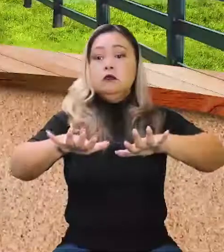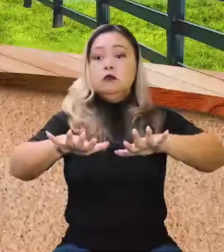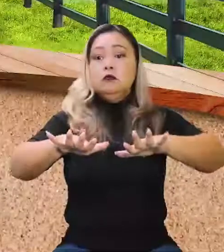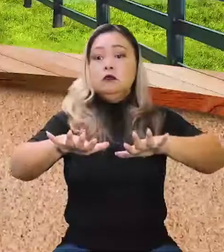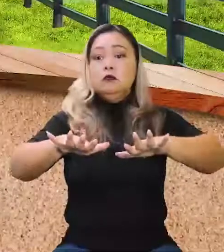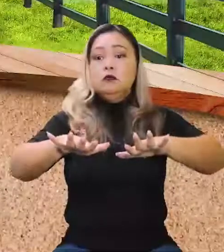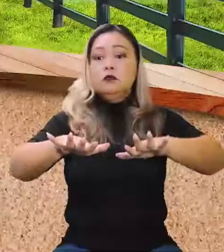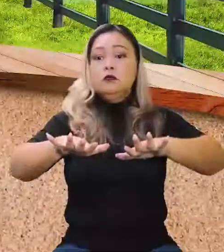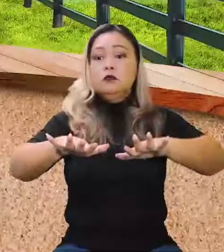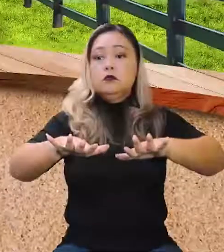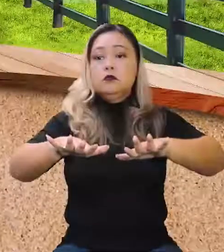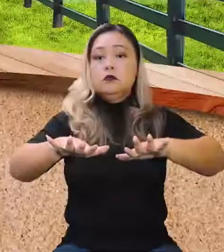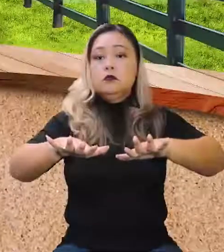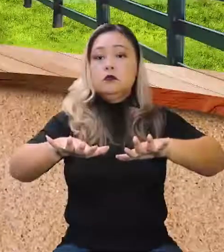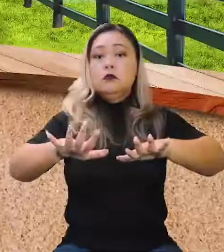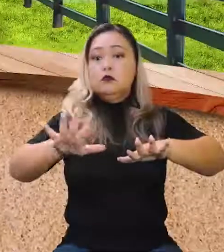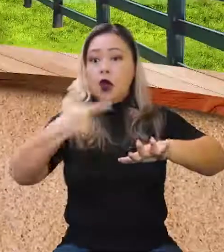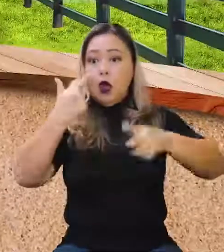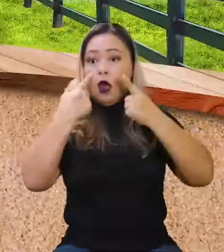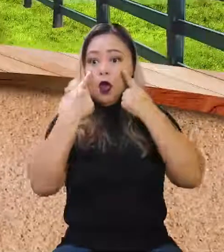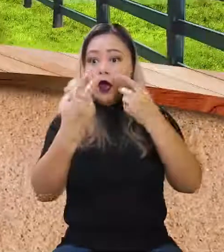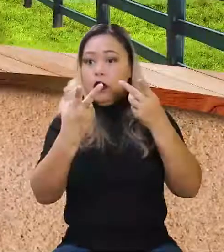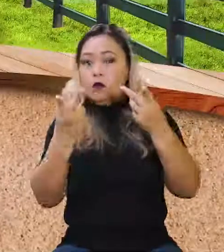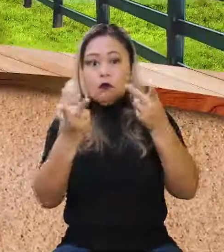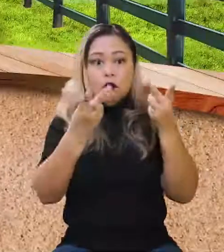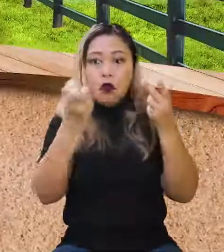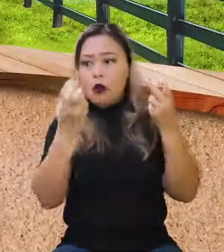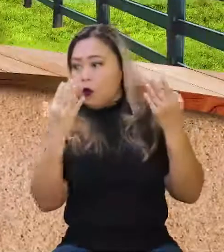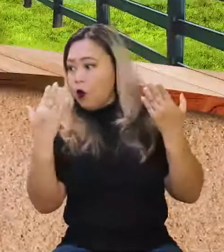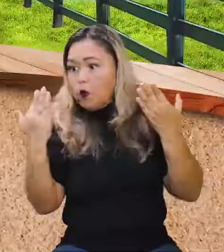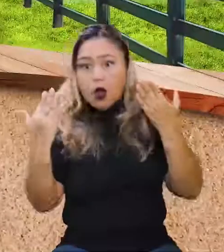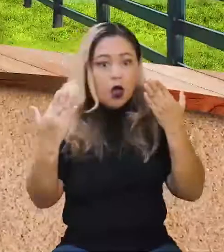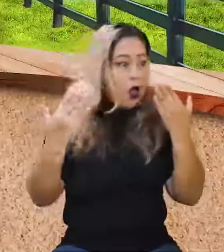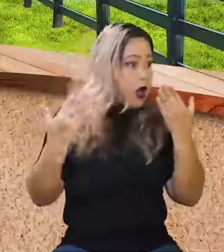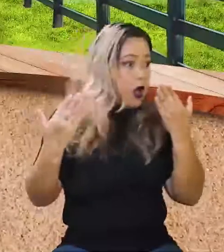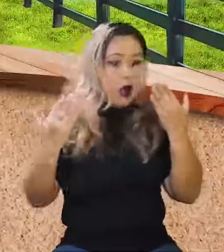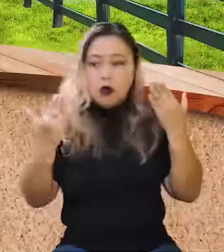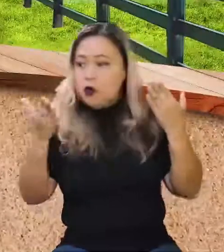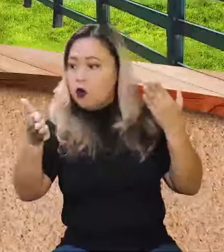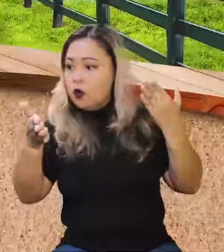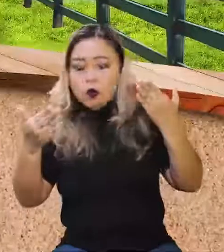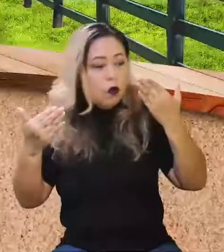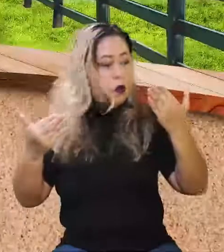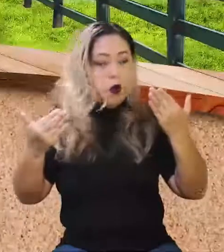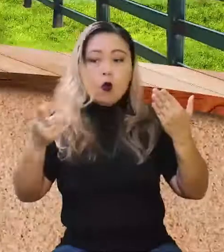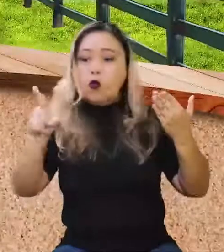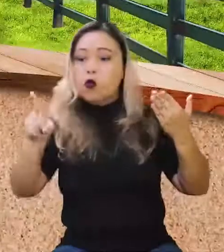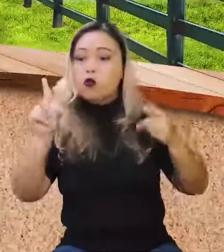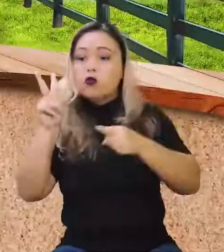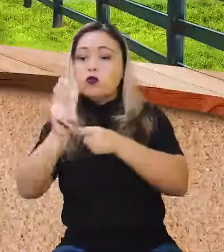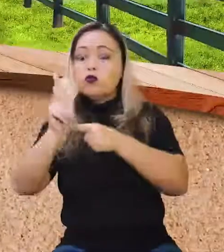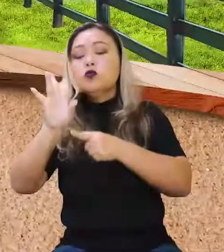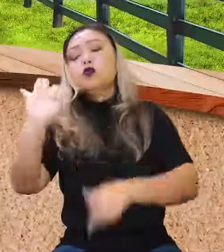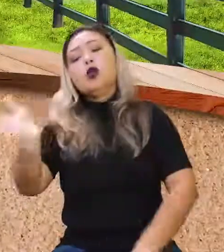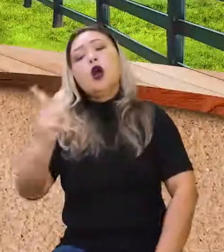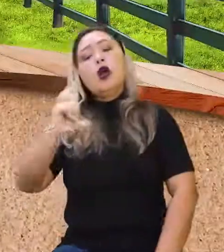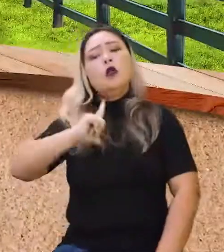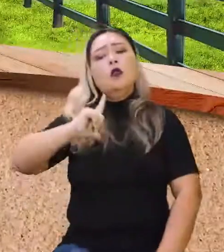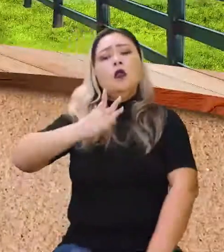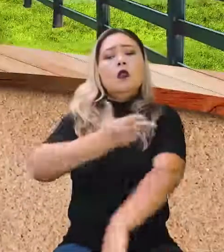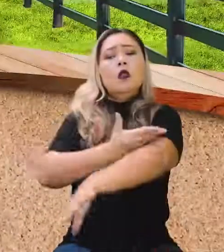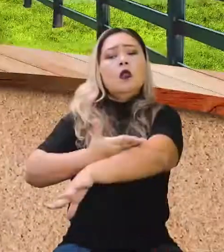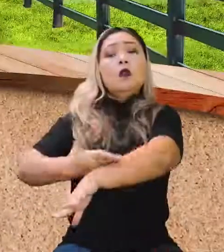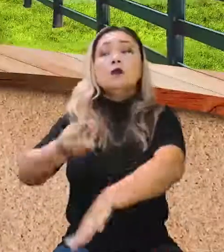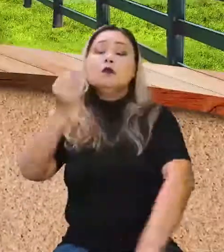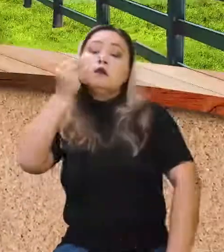que eu estou percebendo. Viu só quando a gente faz essa comparação, com um tipo de criação que já temos o hábito e